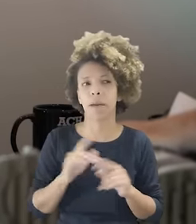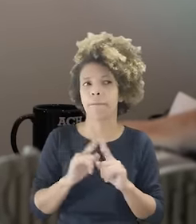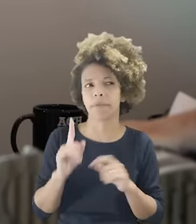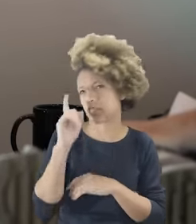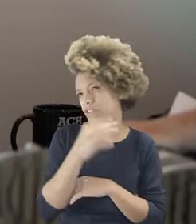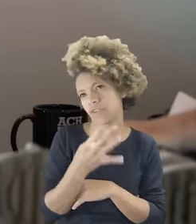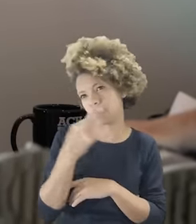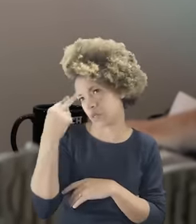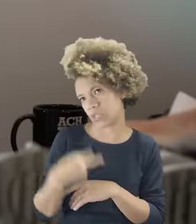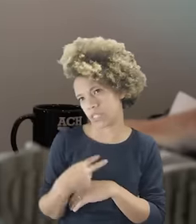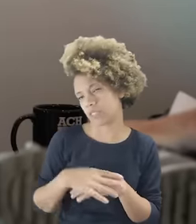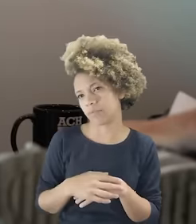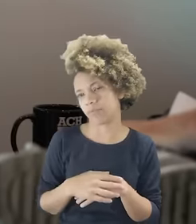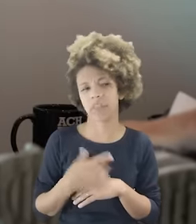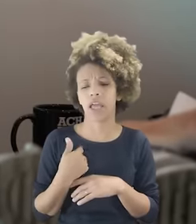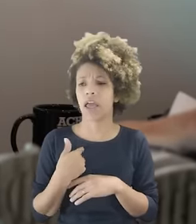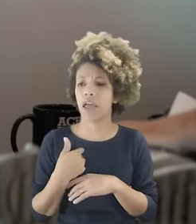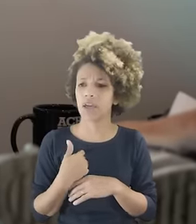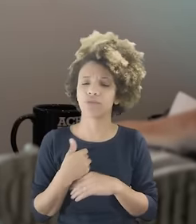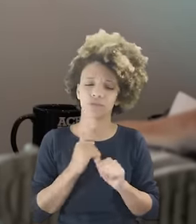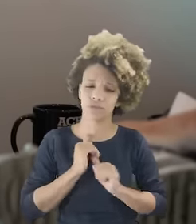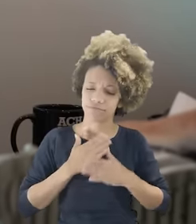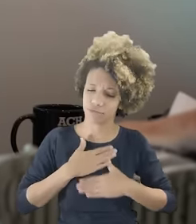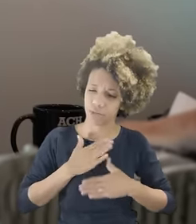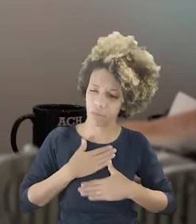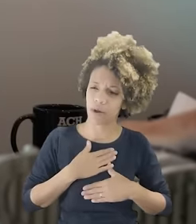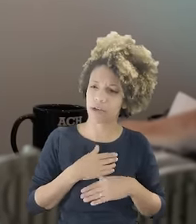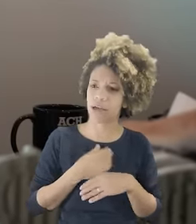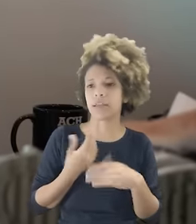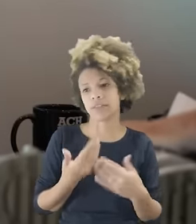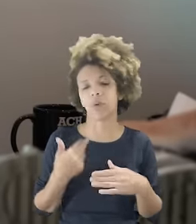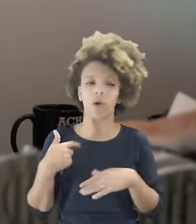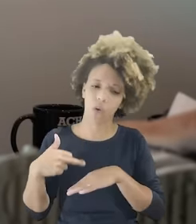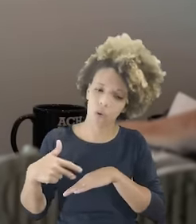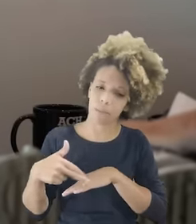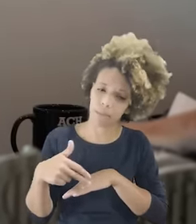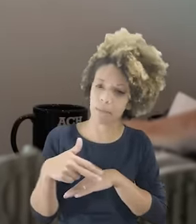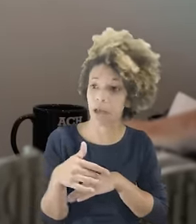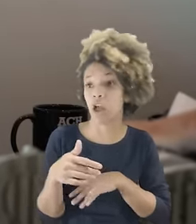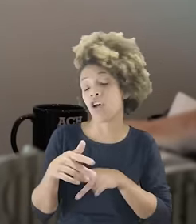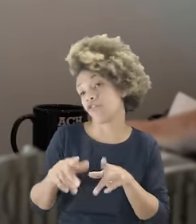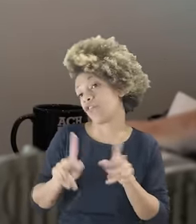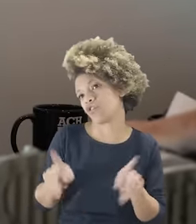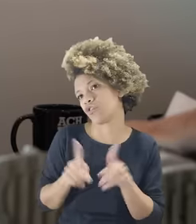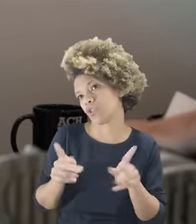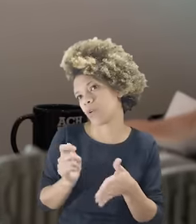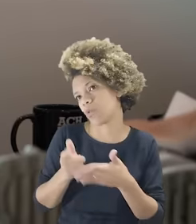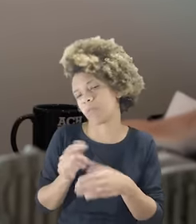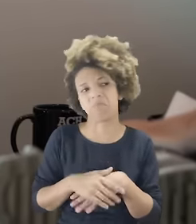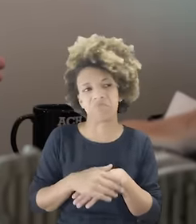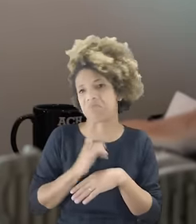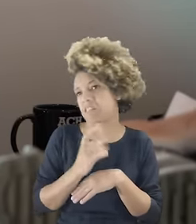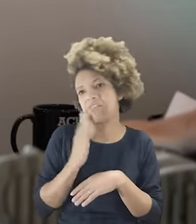já é muito difícil alguém me reconhecer e eu acho isso muito bom porque eu sou muito eu sou um cara muito boa muito tranquilo então eu poder caminhar nos shoppings no shopping